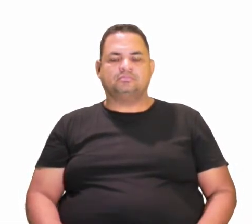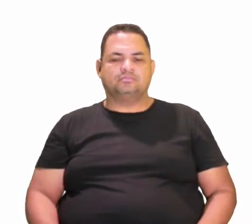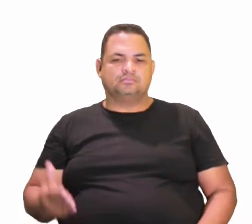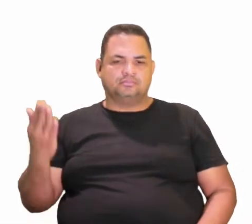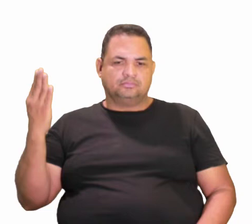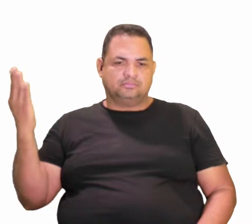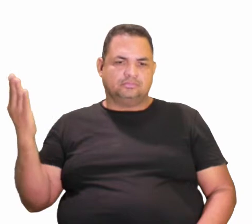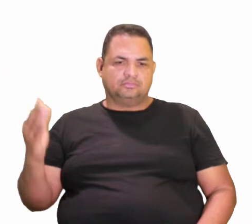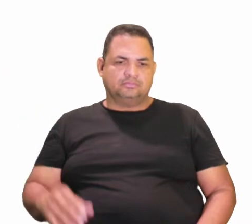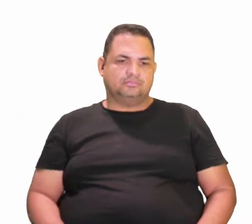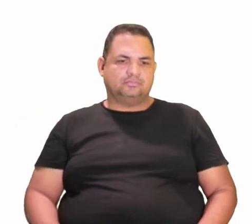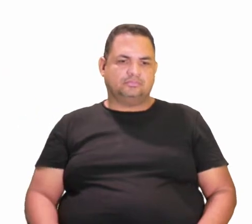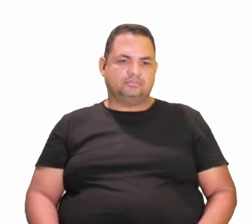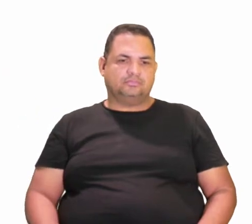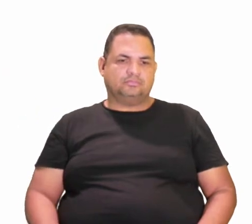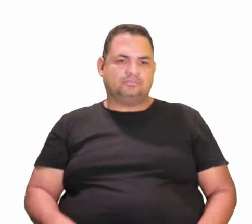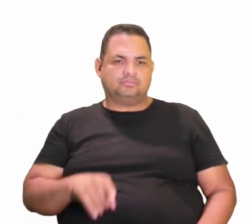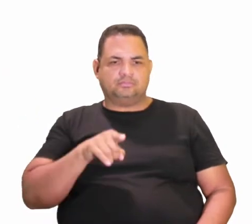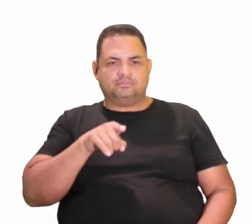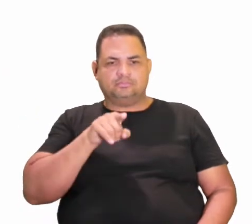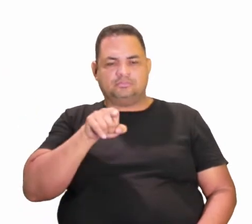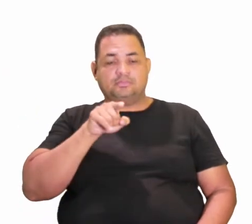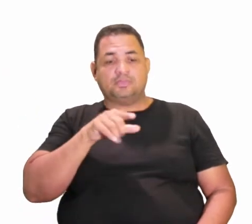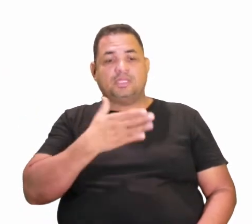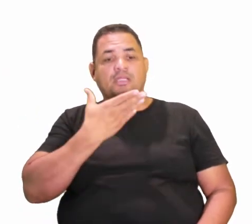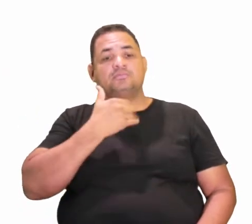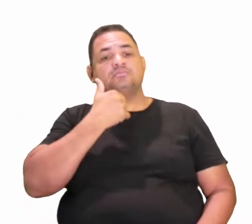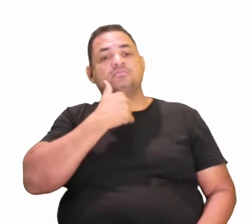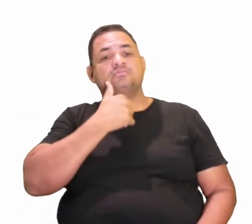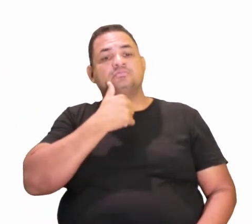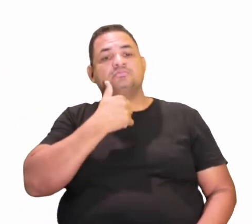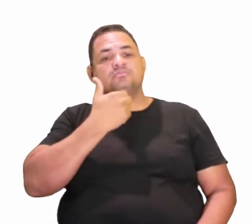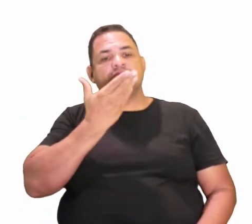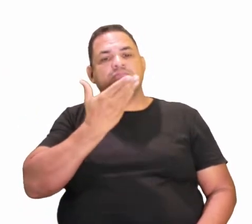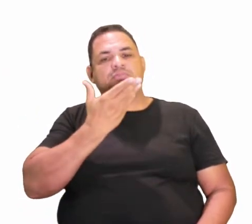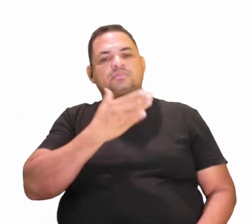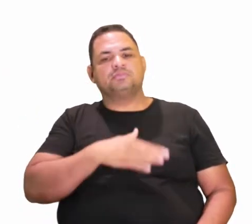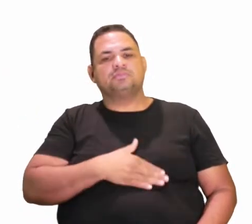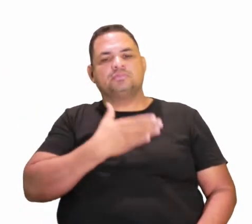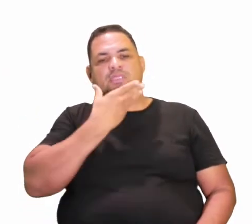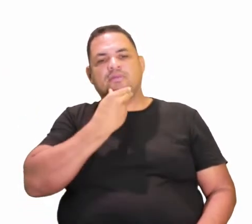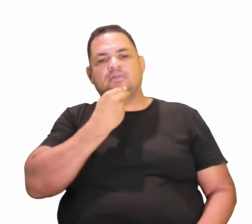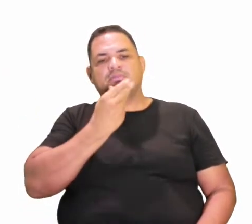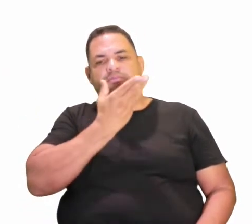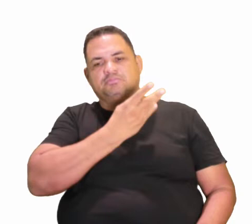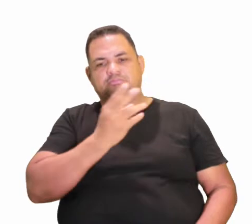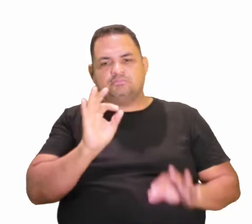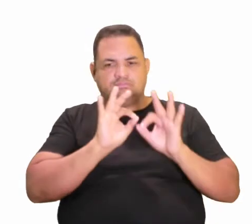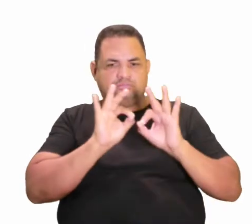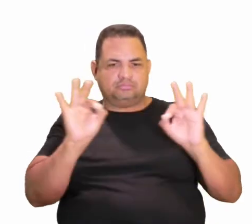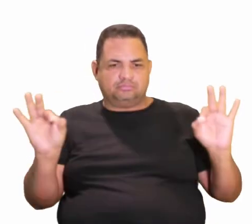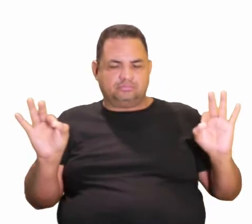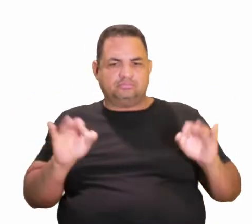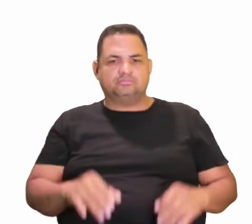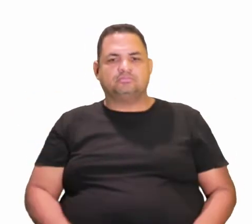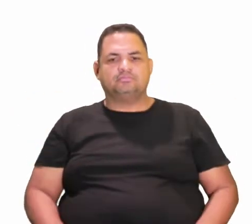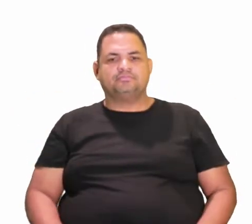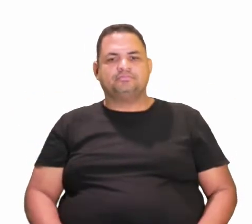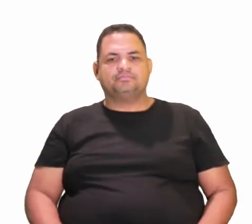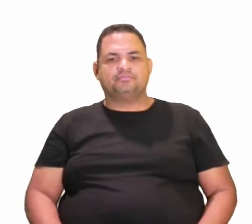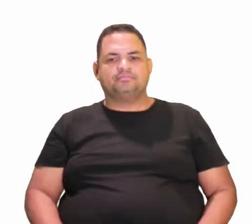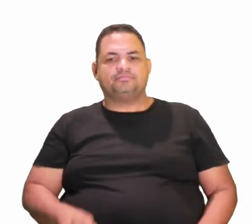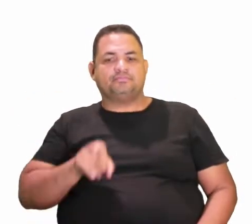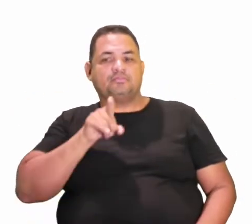are my sisters. Esse garotinho tá falando sobre essas meninas que estão aqui distante dele. Those are my